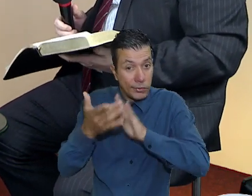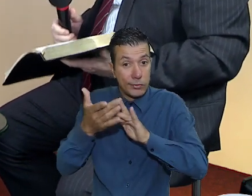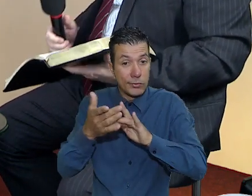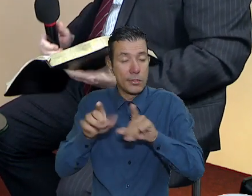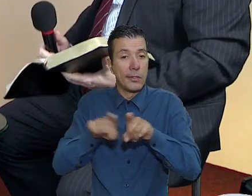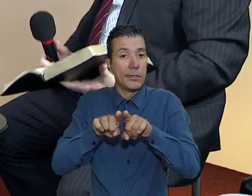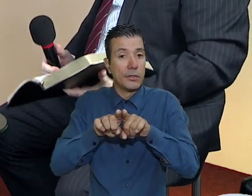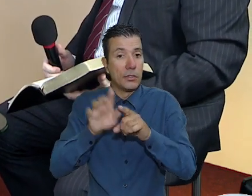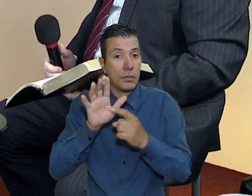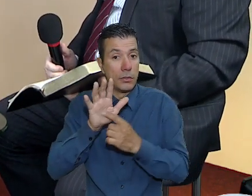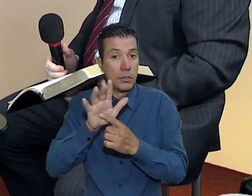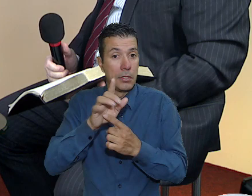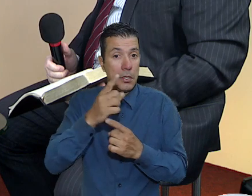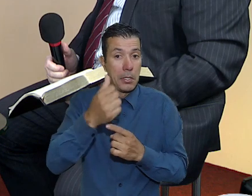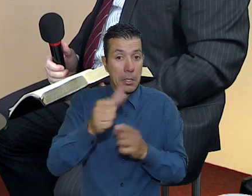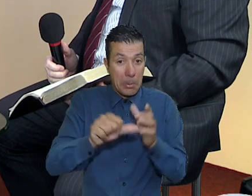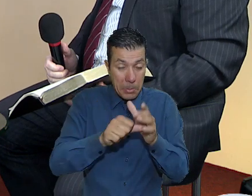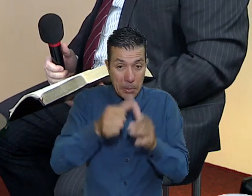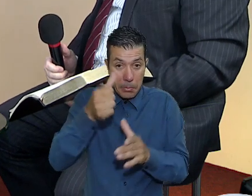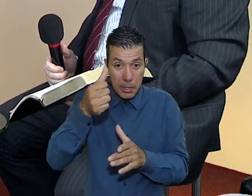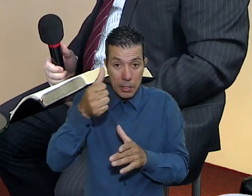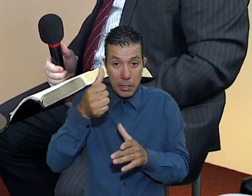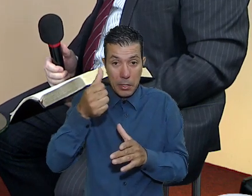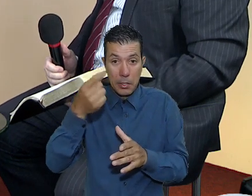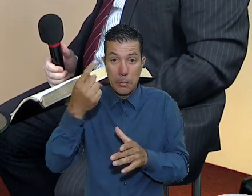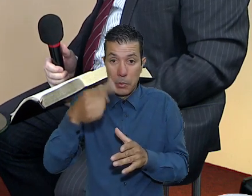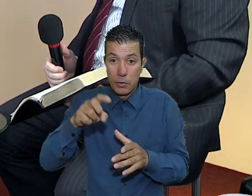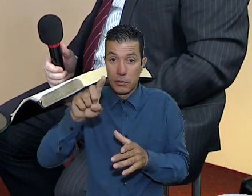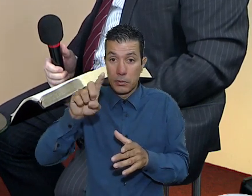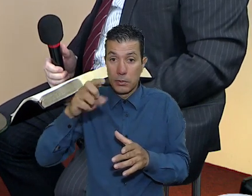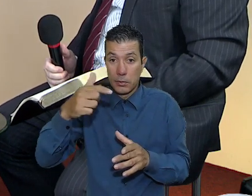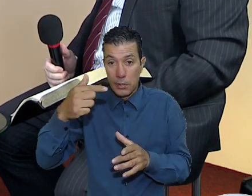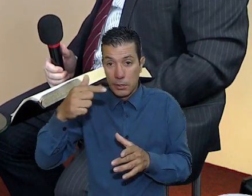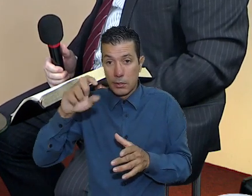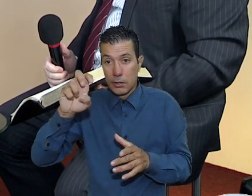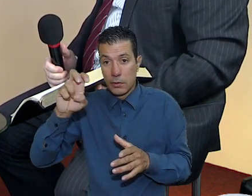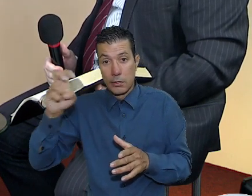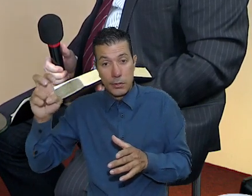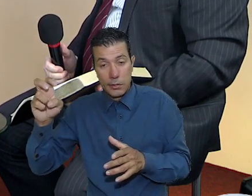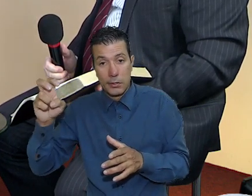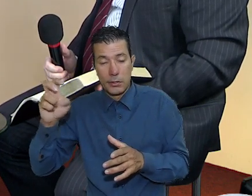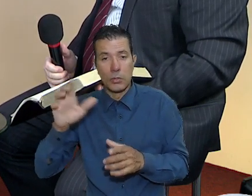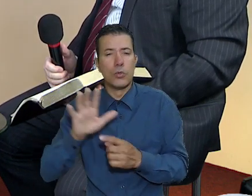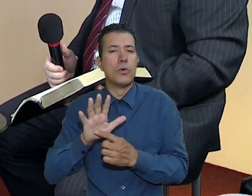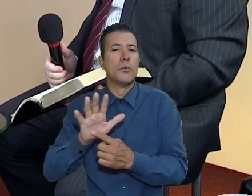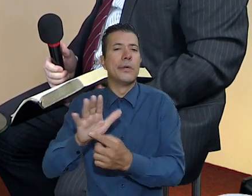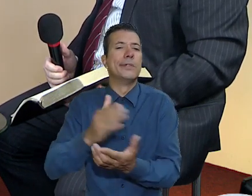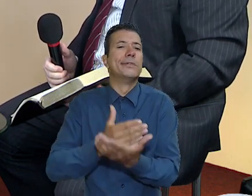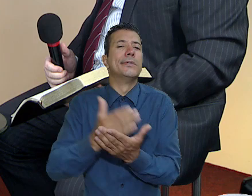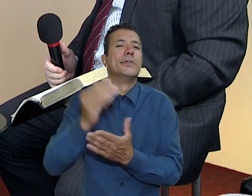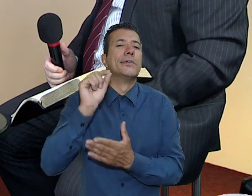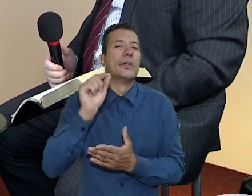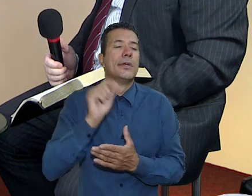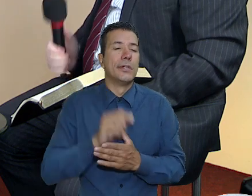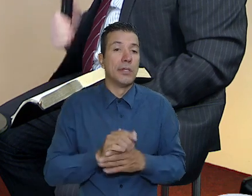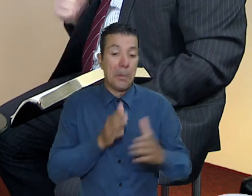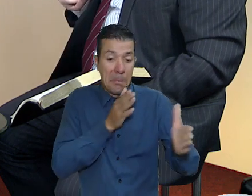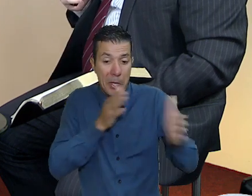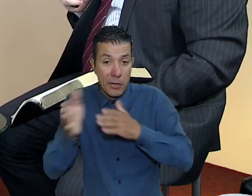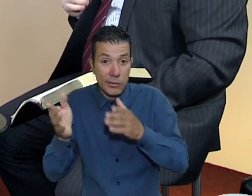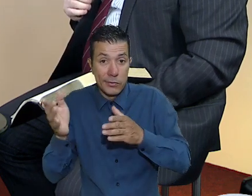o seguinte, 1º de novembro ali, o período de 1755, é o início do quê? De que fase? O tempo do